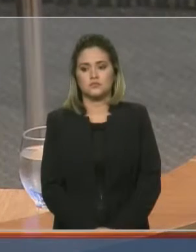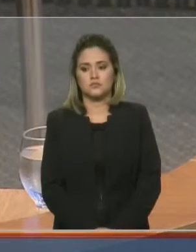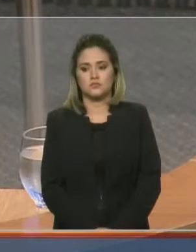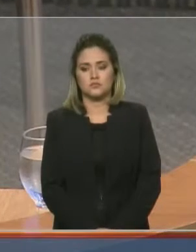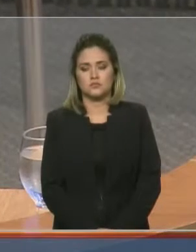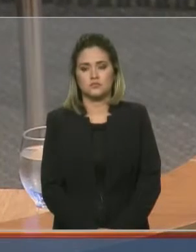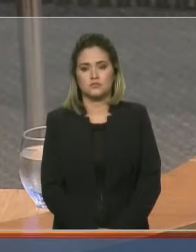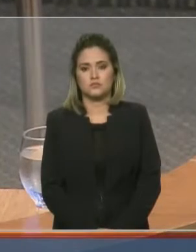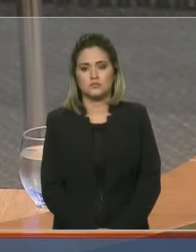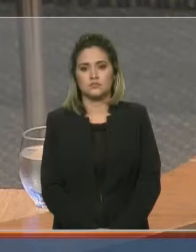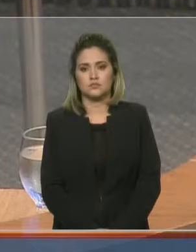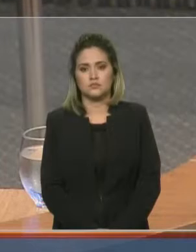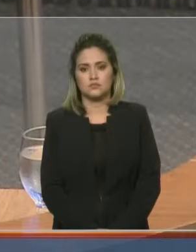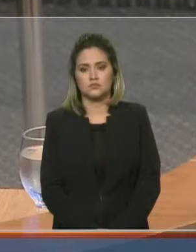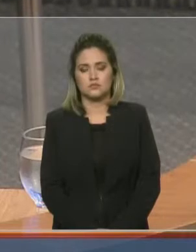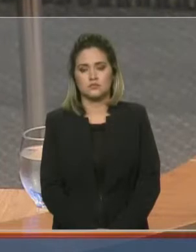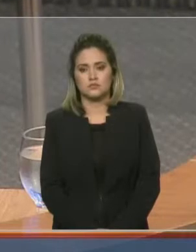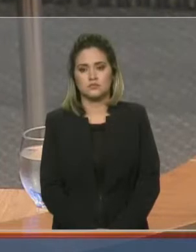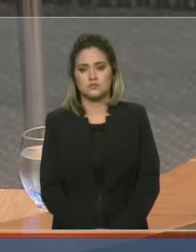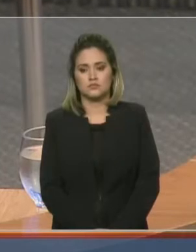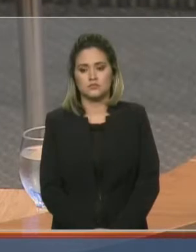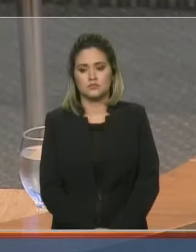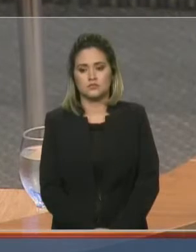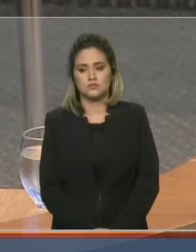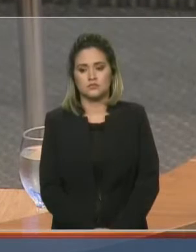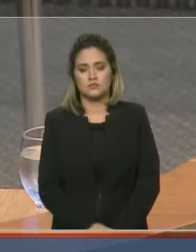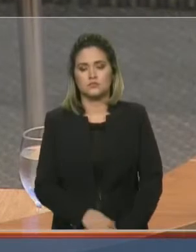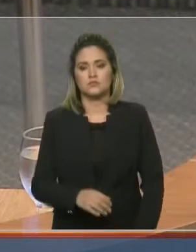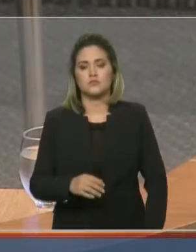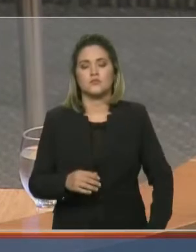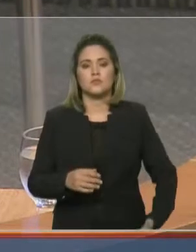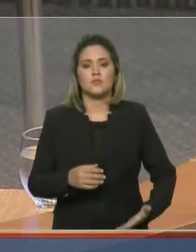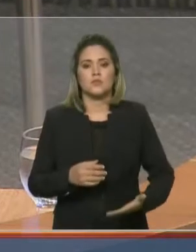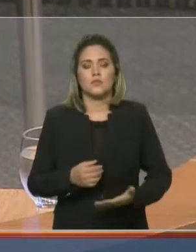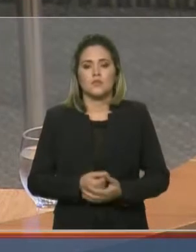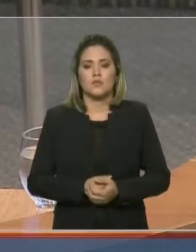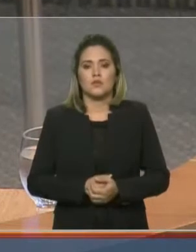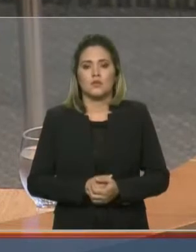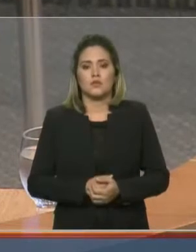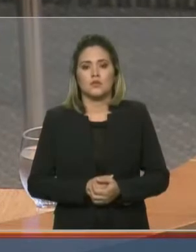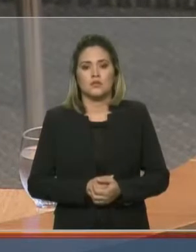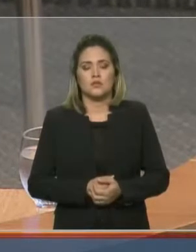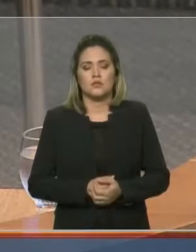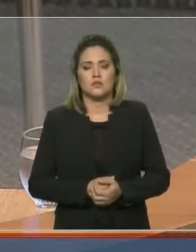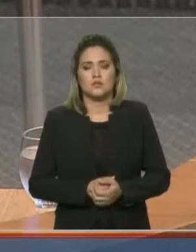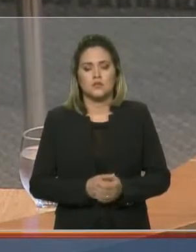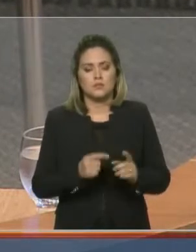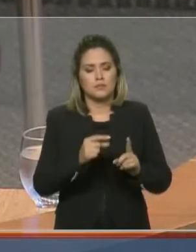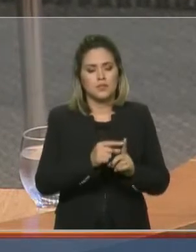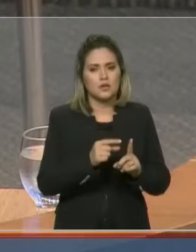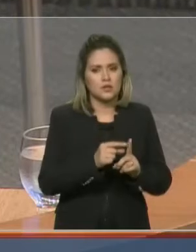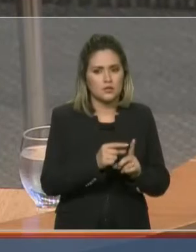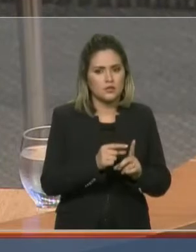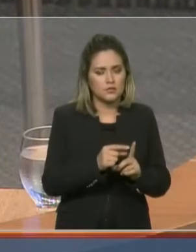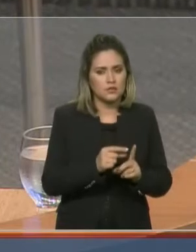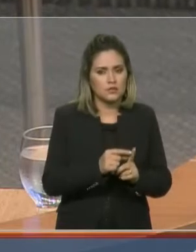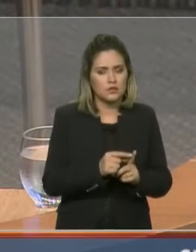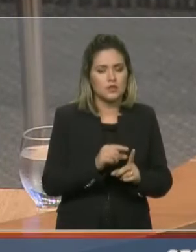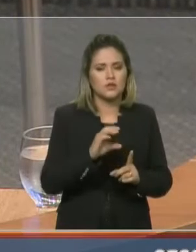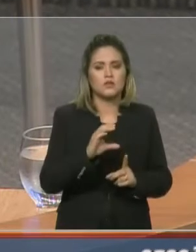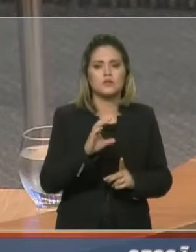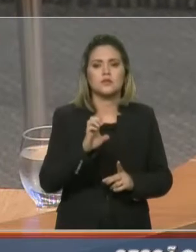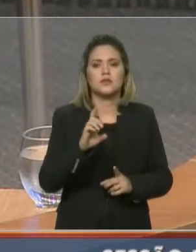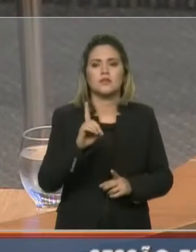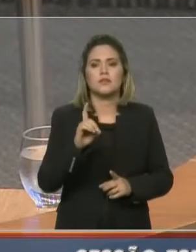a partir do hebraico, né, o tzedek, e que quer dizer, né, a nossa